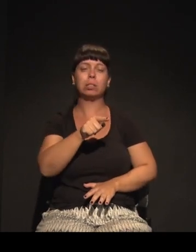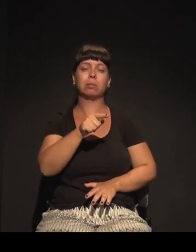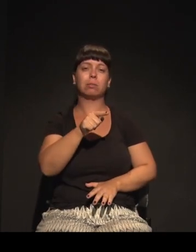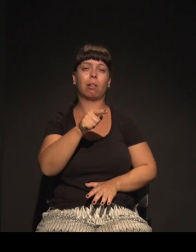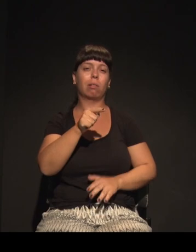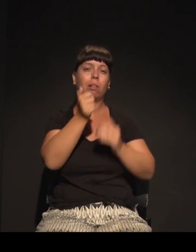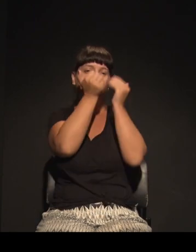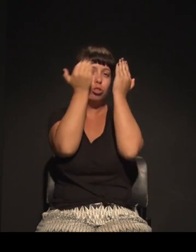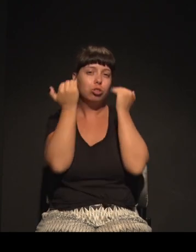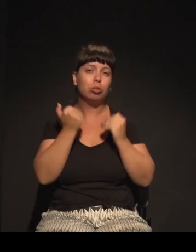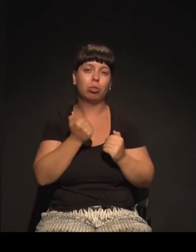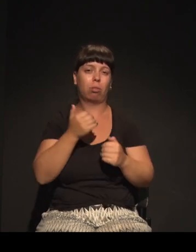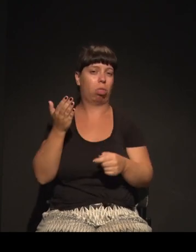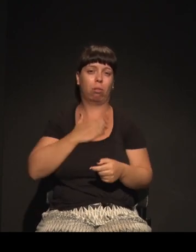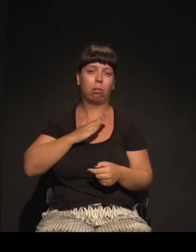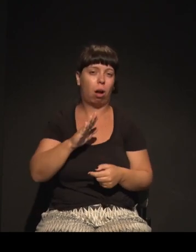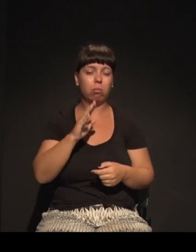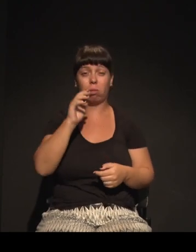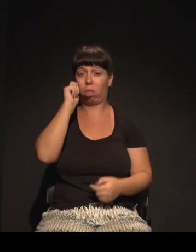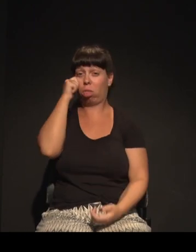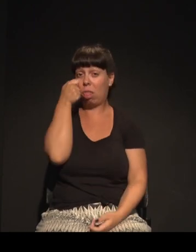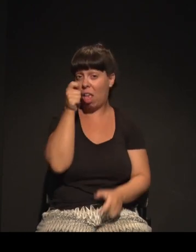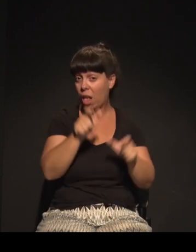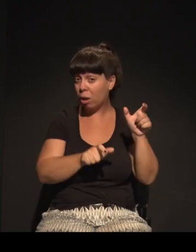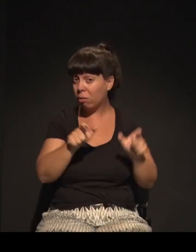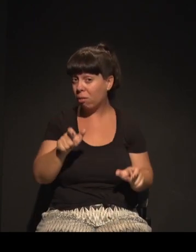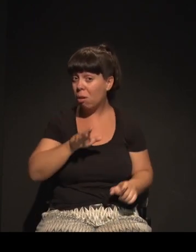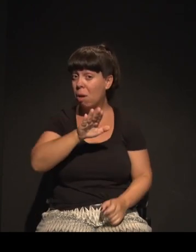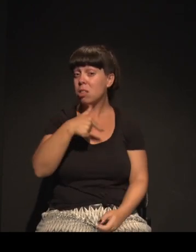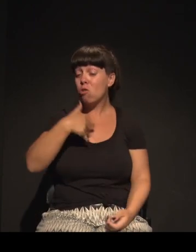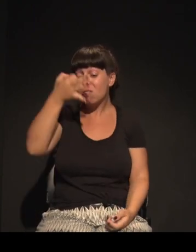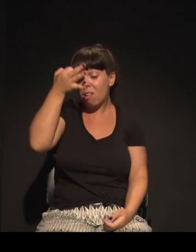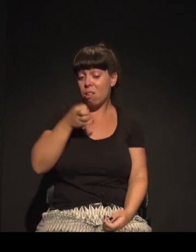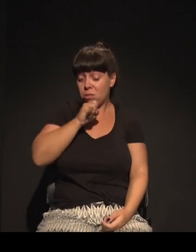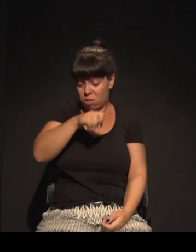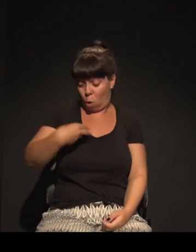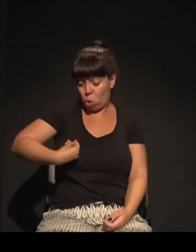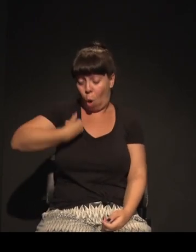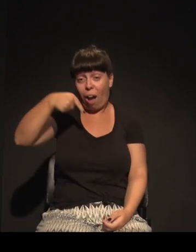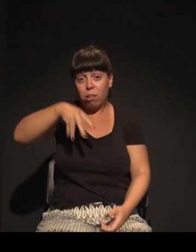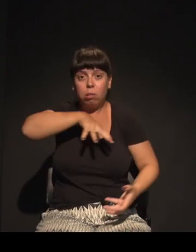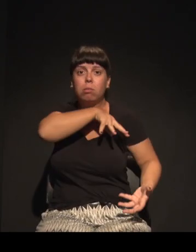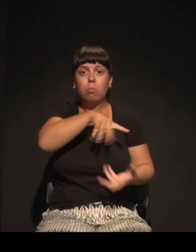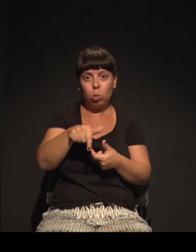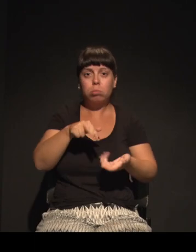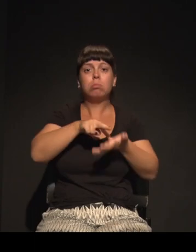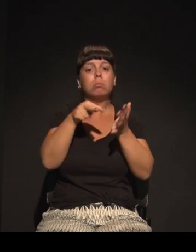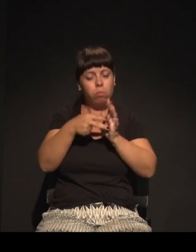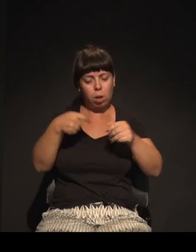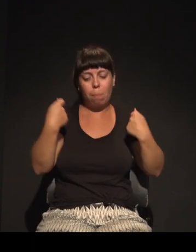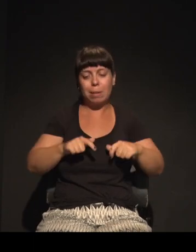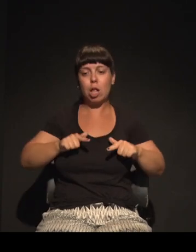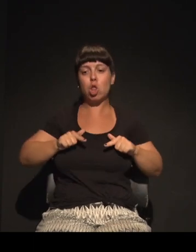mas eu tenho certeza que se nós estamos aqui no mundo é para a gente lutar com nossos saberes